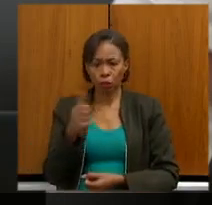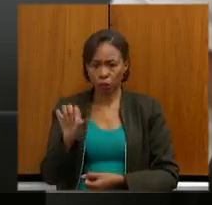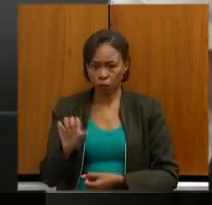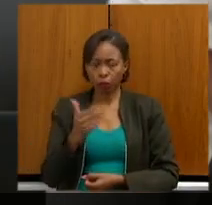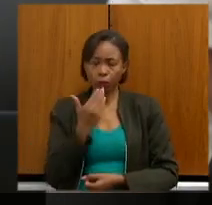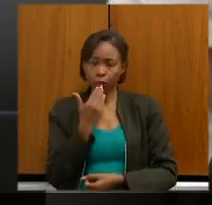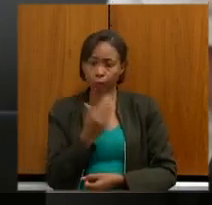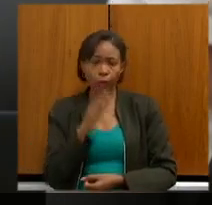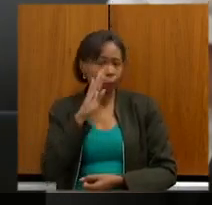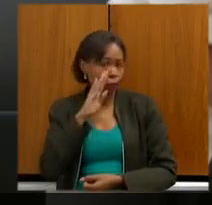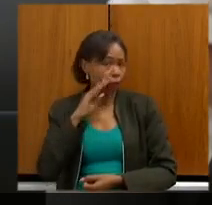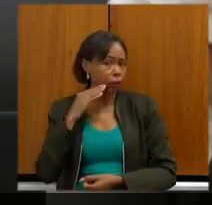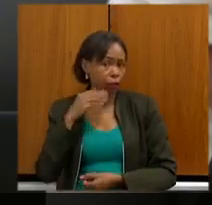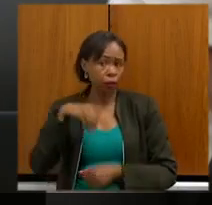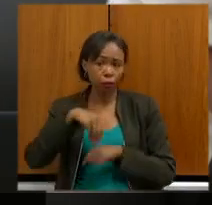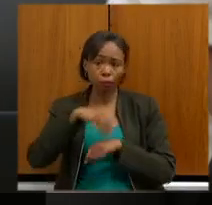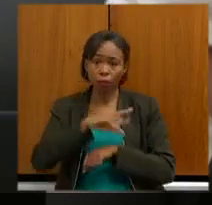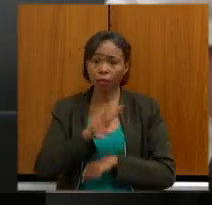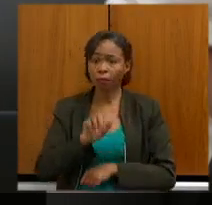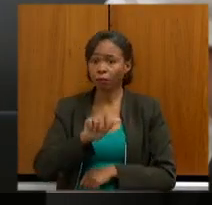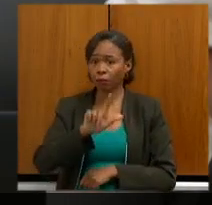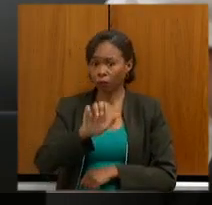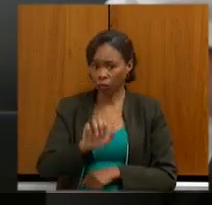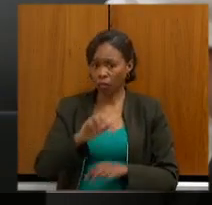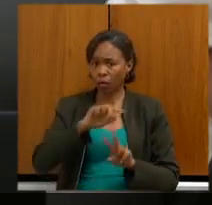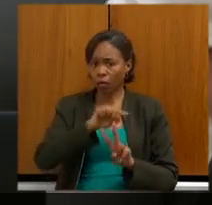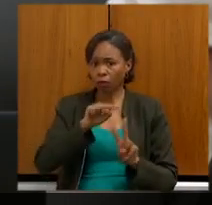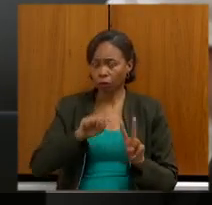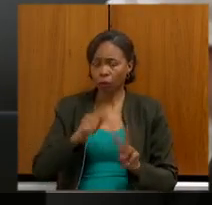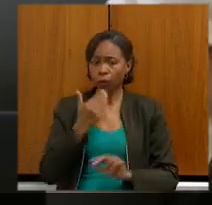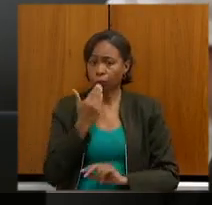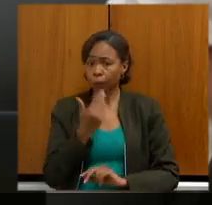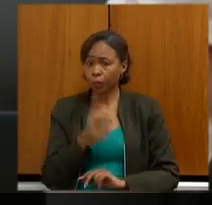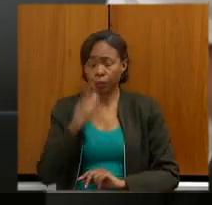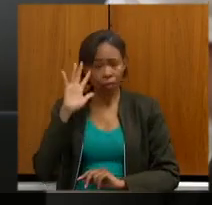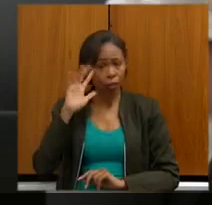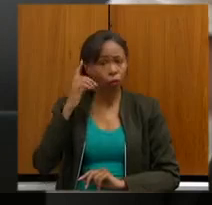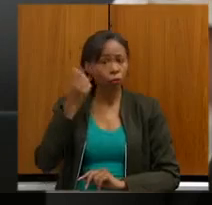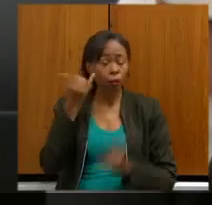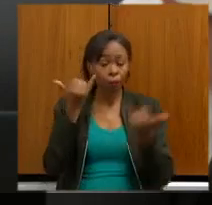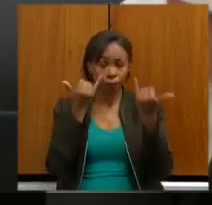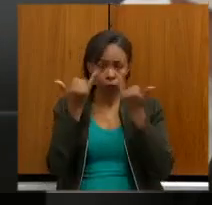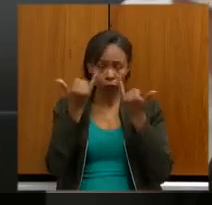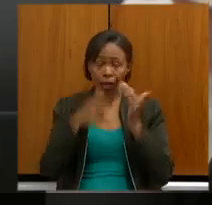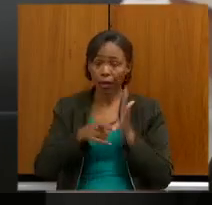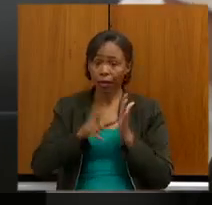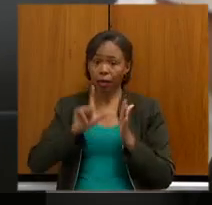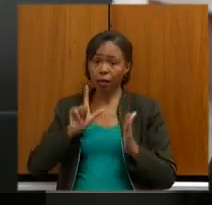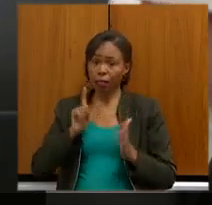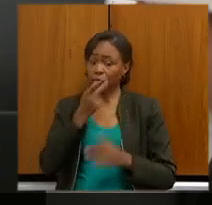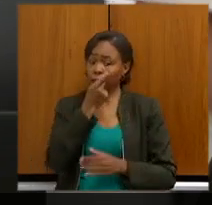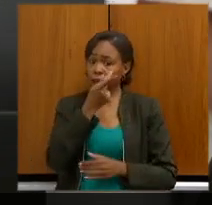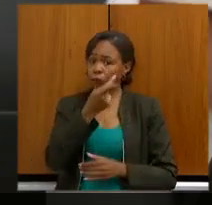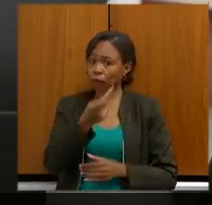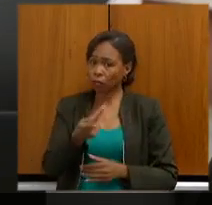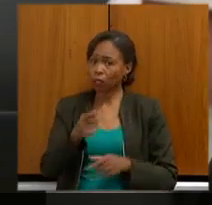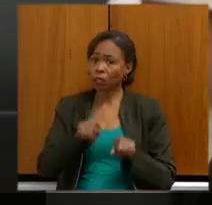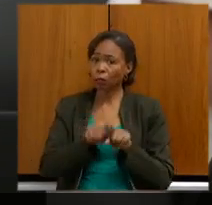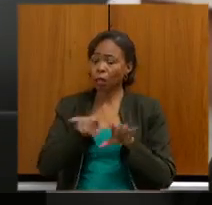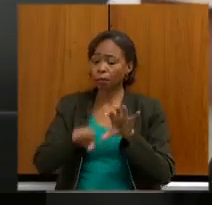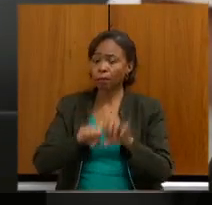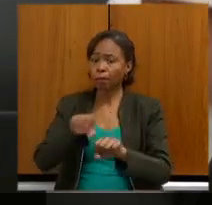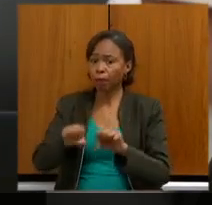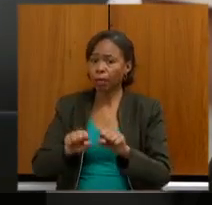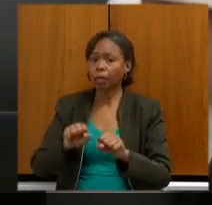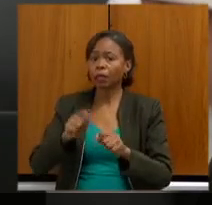Beatriz seja encaminhada à Vale pedido de providência para que faça a notificação com antecedência das visitas e coletas de